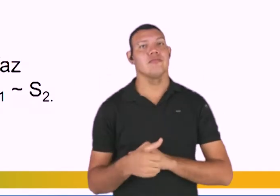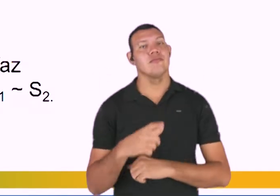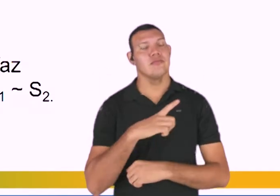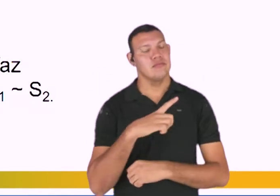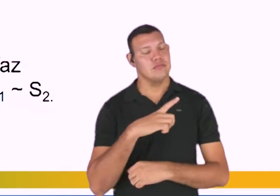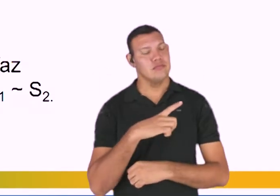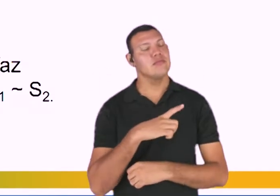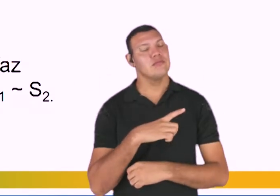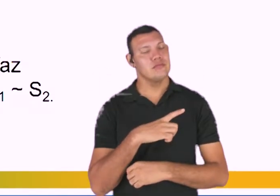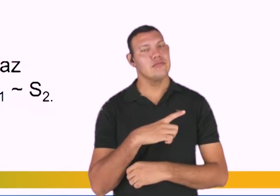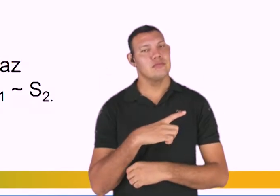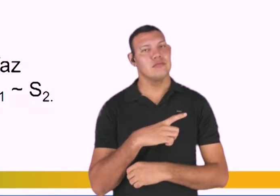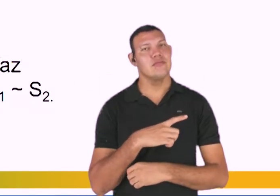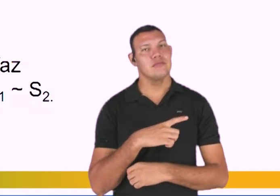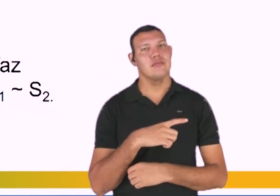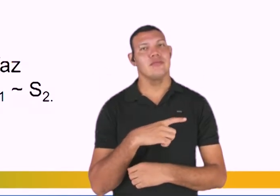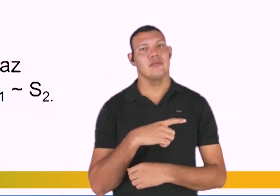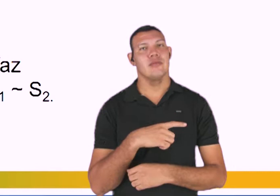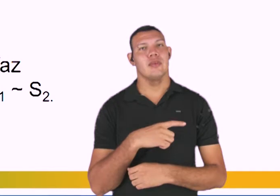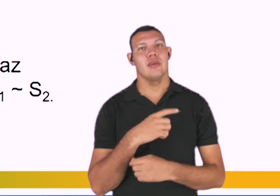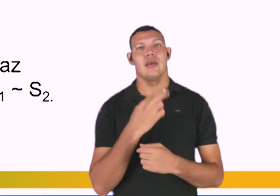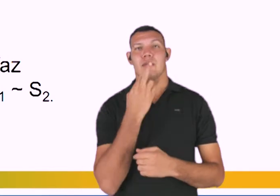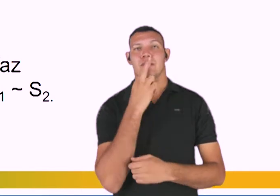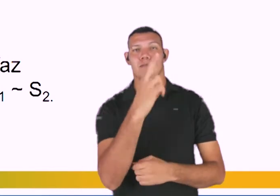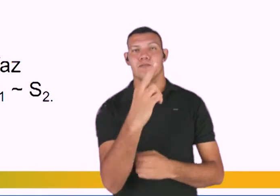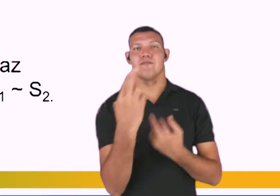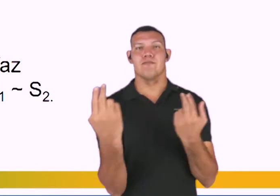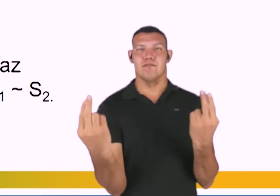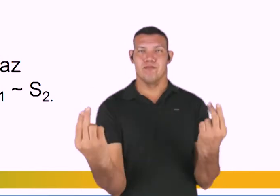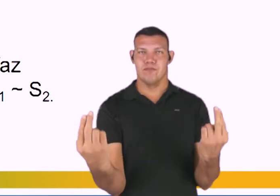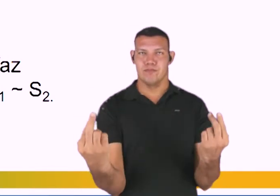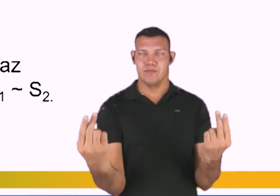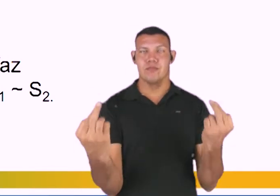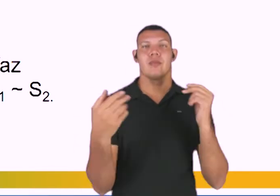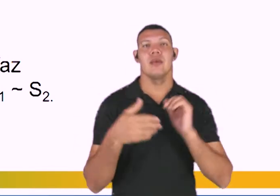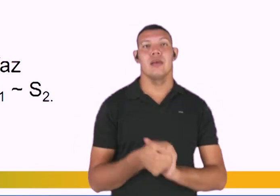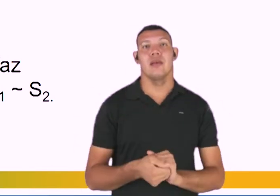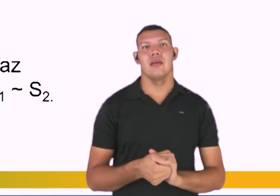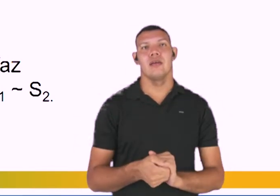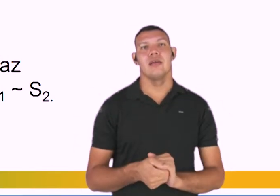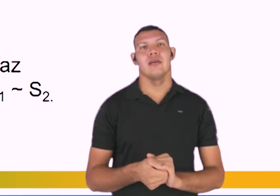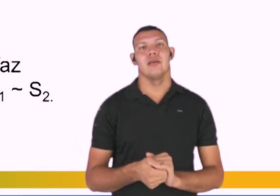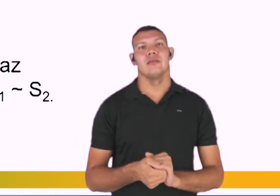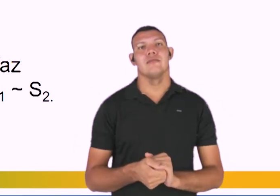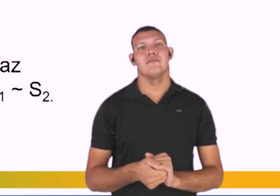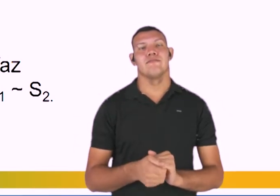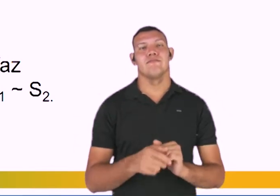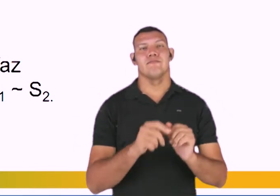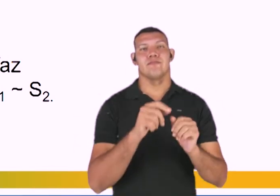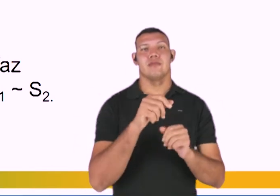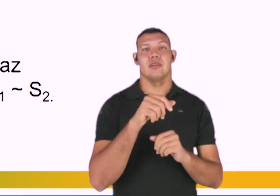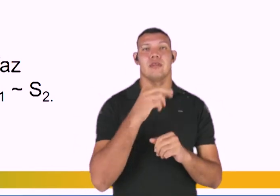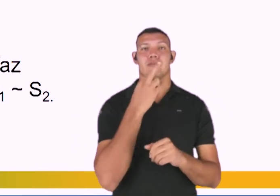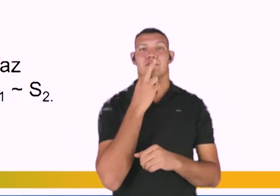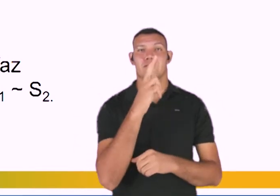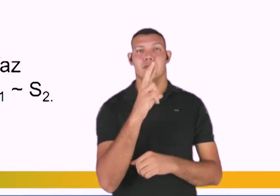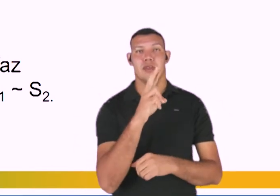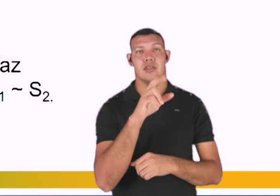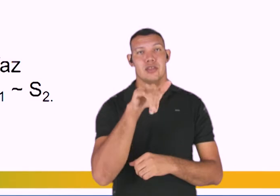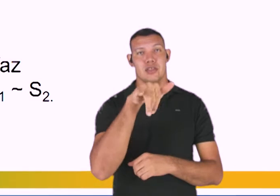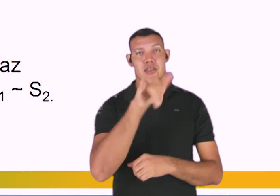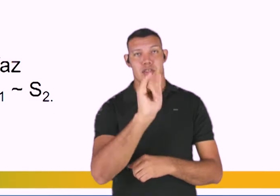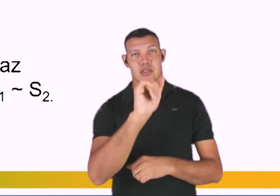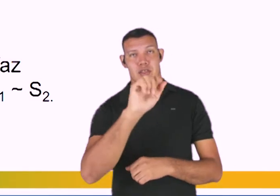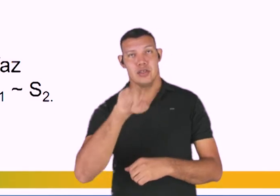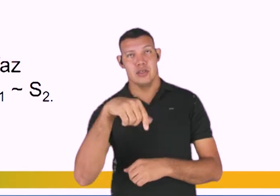apresentam exatamente a mesma solução. Ou seja, nós temos o par ordenado xy,